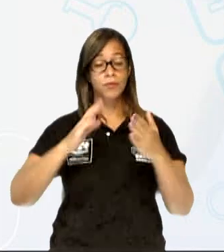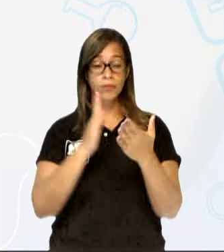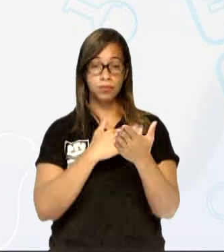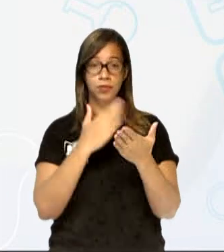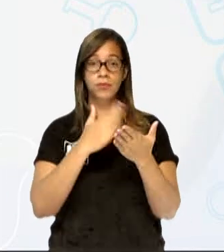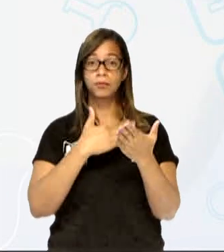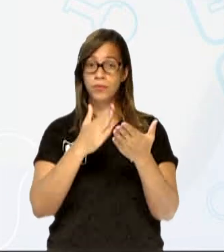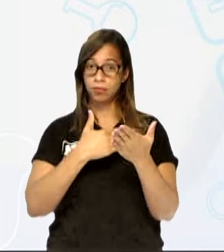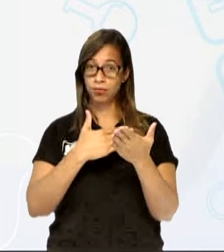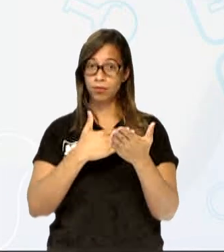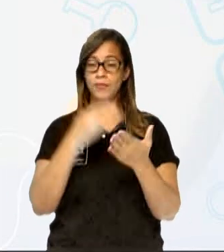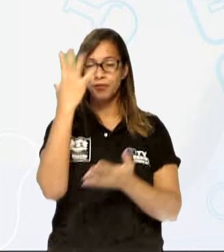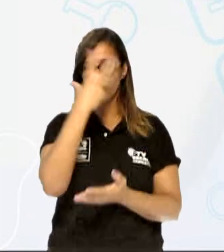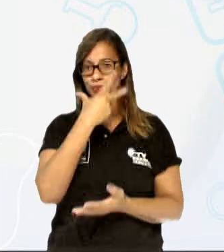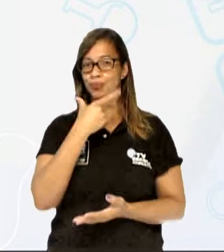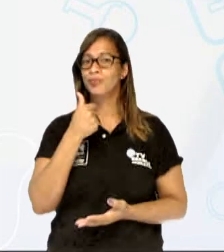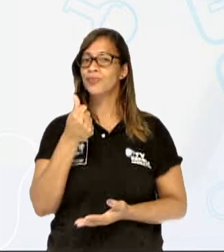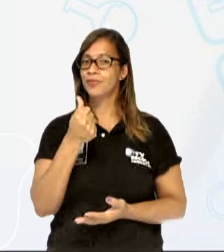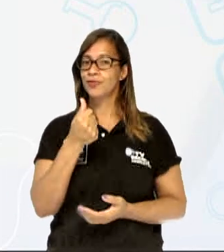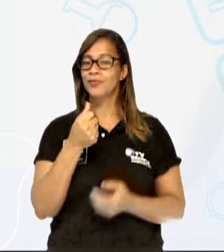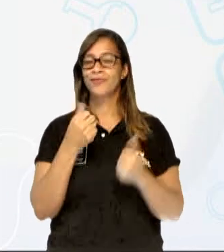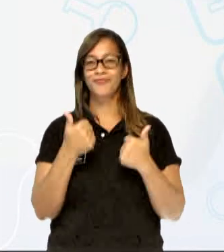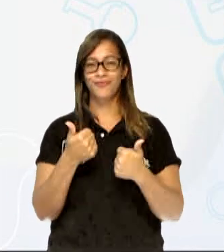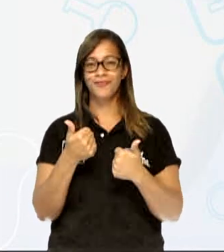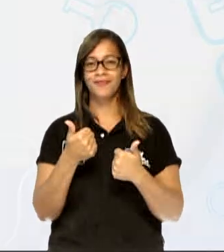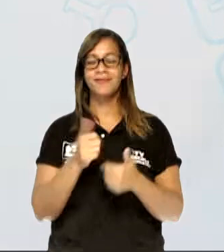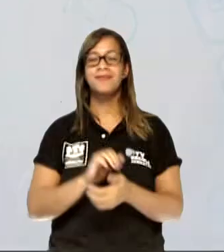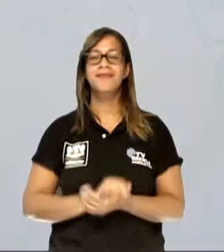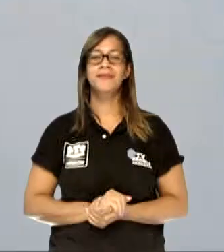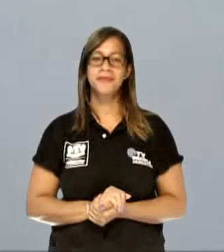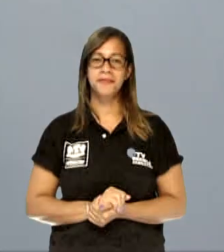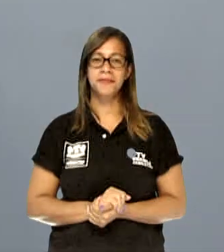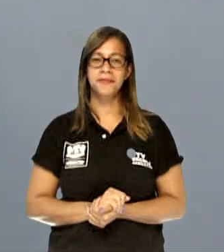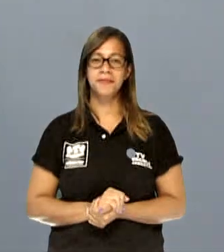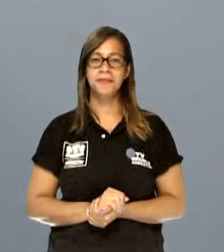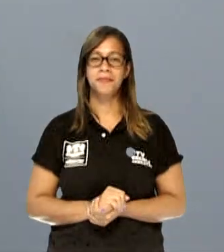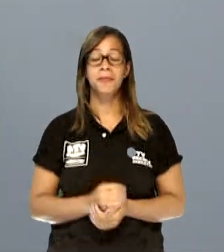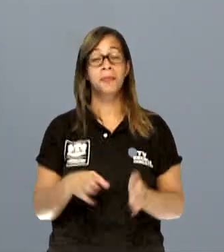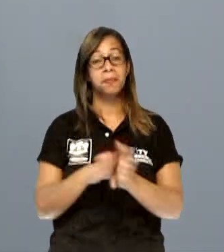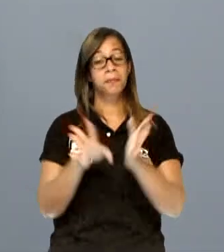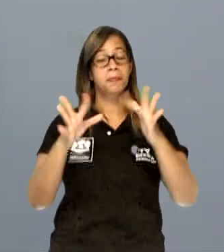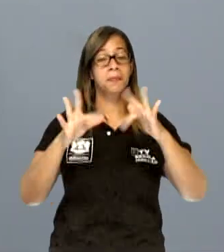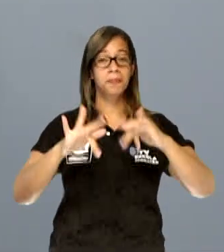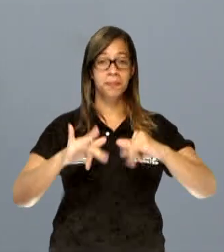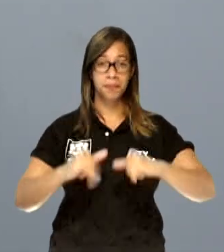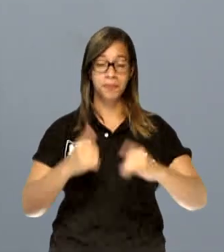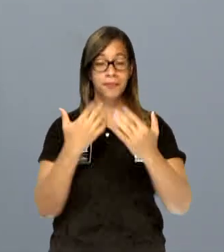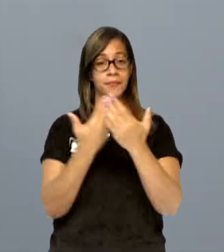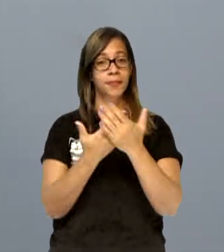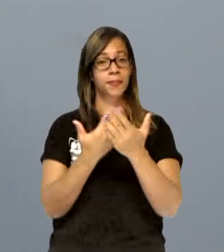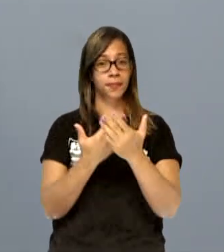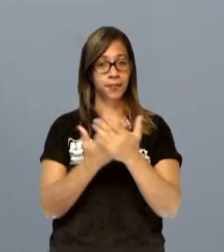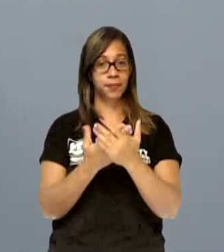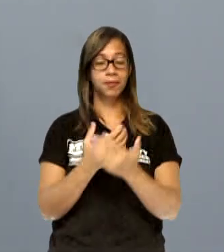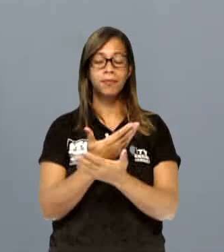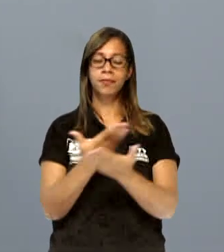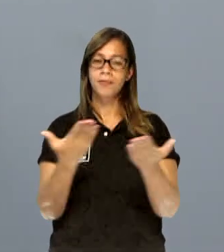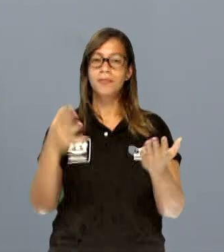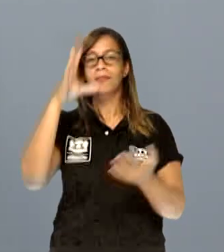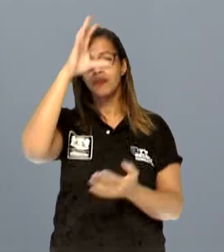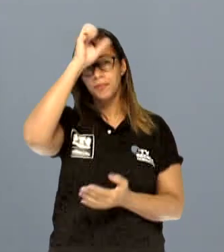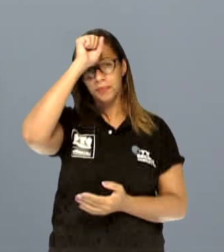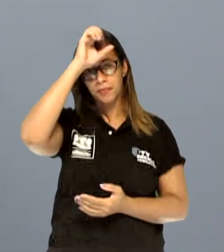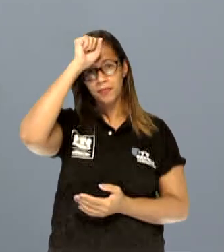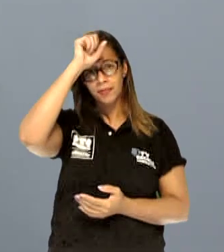caderno. Capriche! Tudo bem, pessoal? Chegamos ao fim a mais uma aula. Espero que vocês tenham